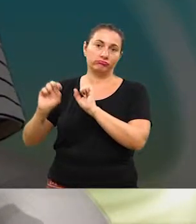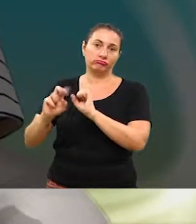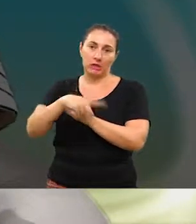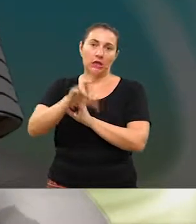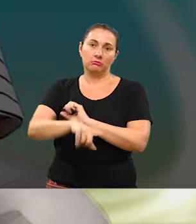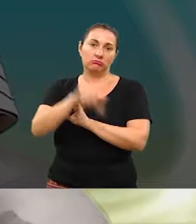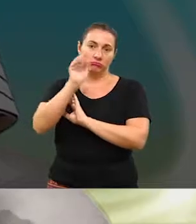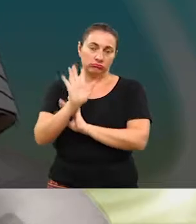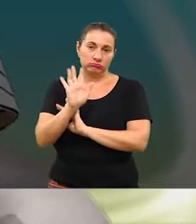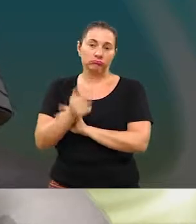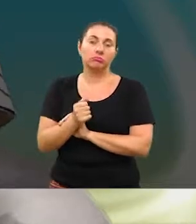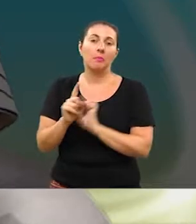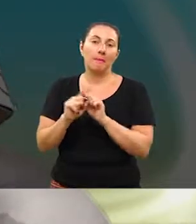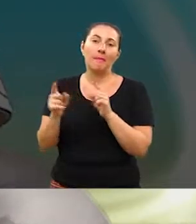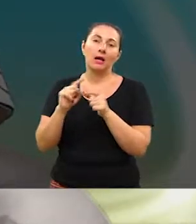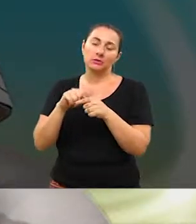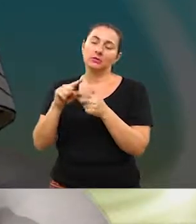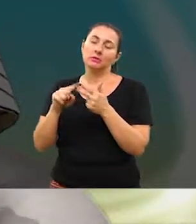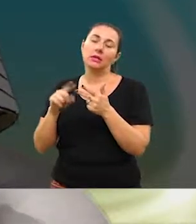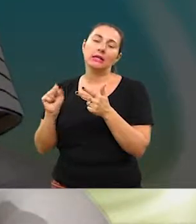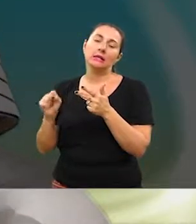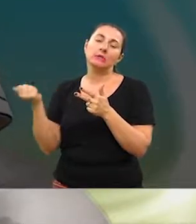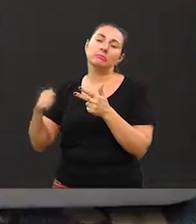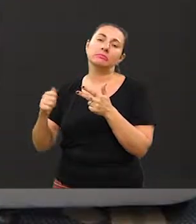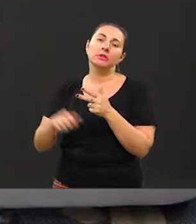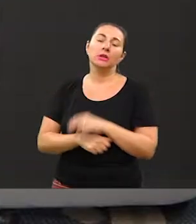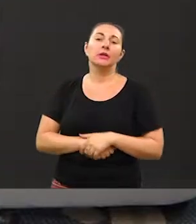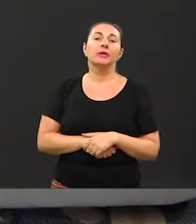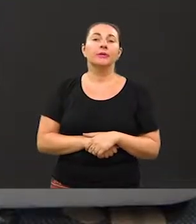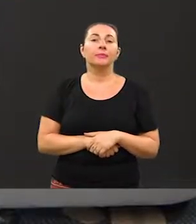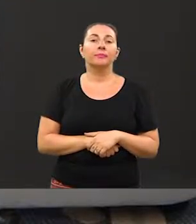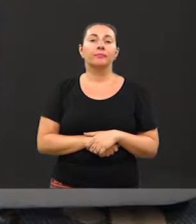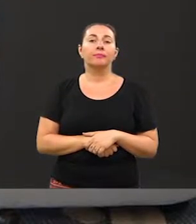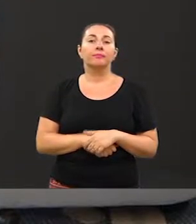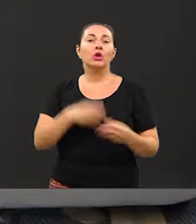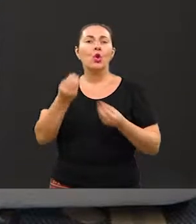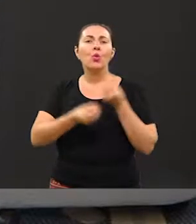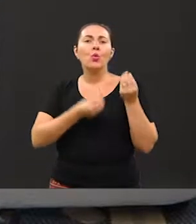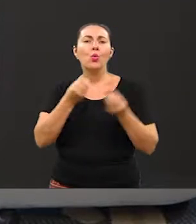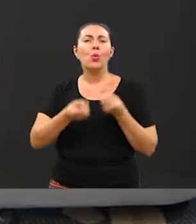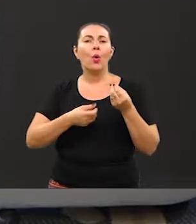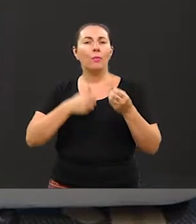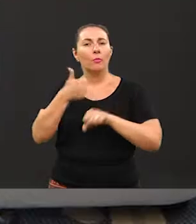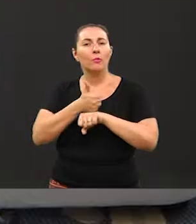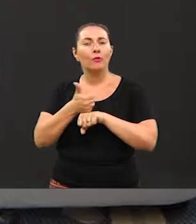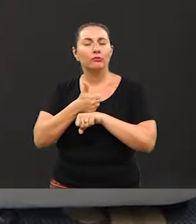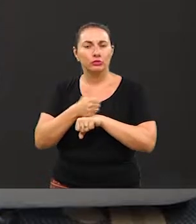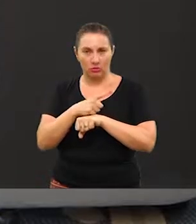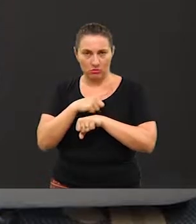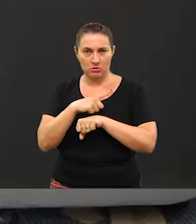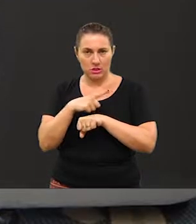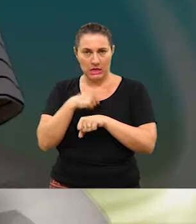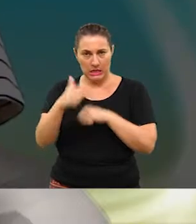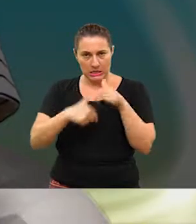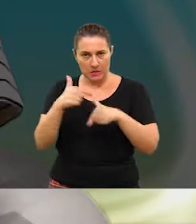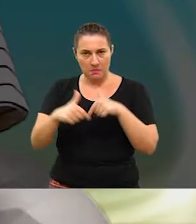né? Mas tem, basicamente, esses três caminhos. Então, tá. Como é o mercado de trabalho nessa área?